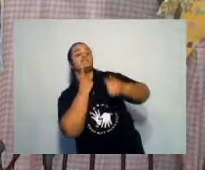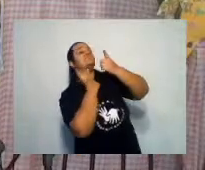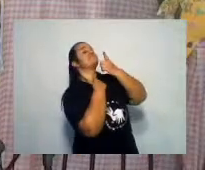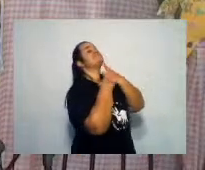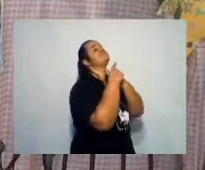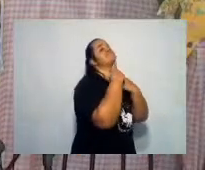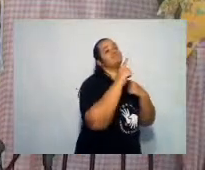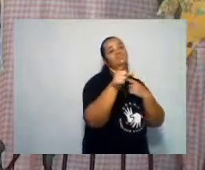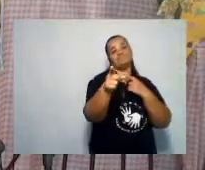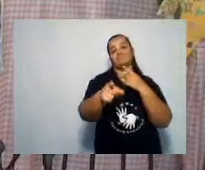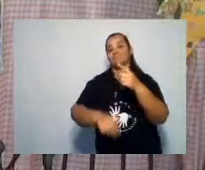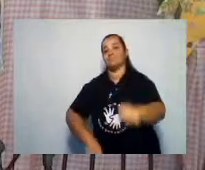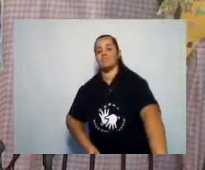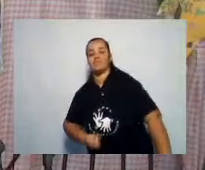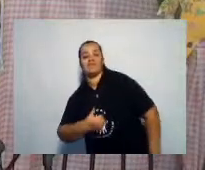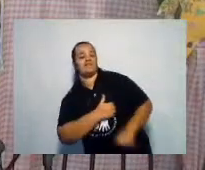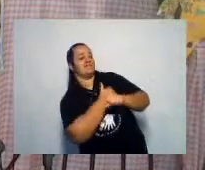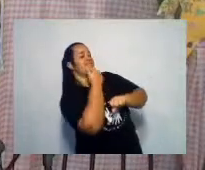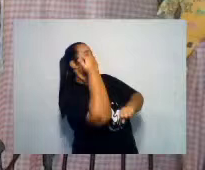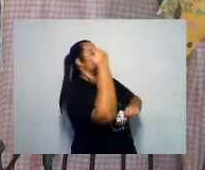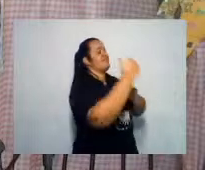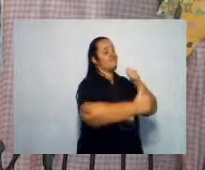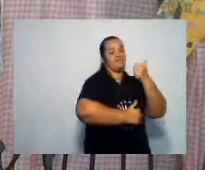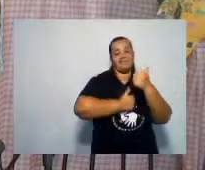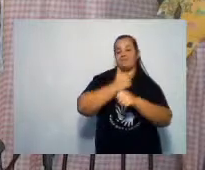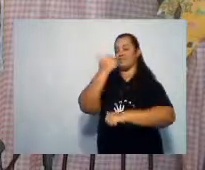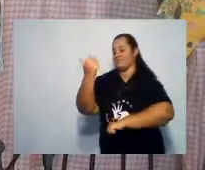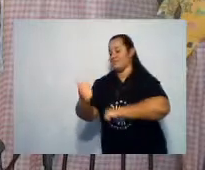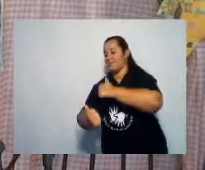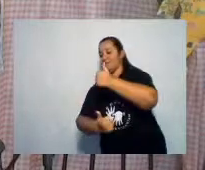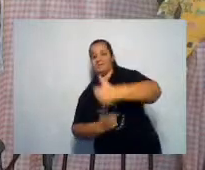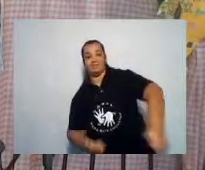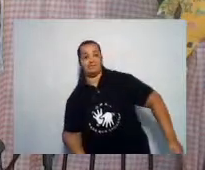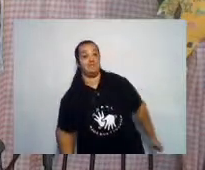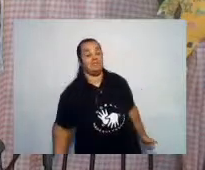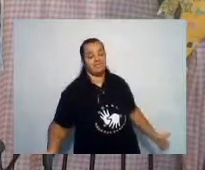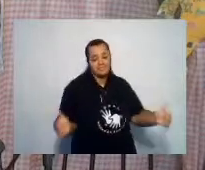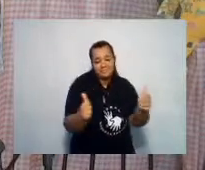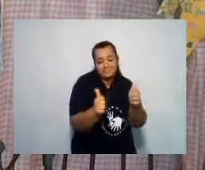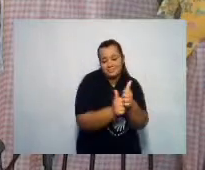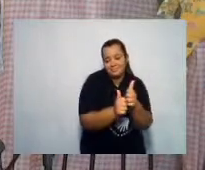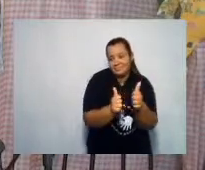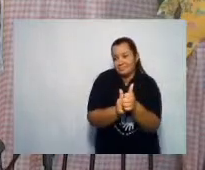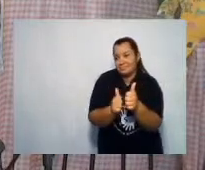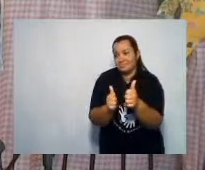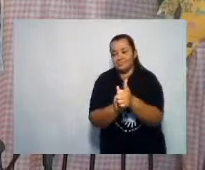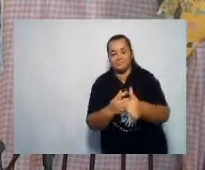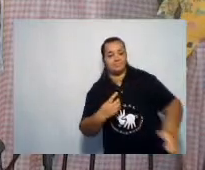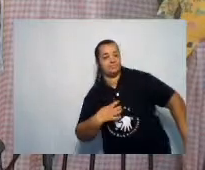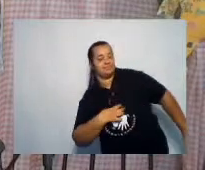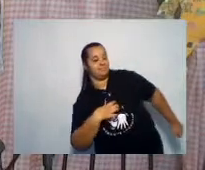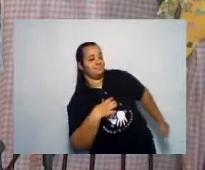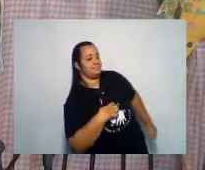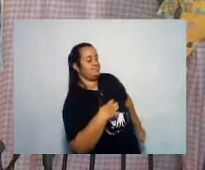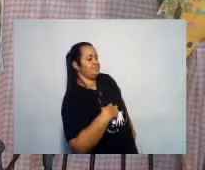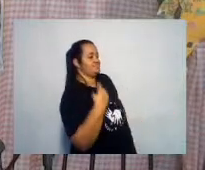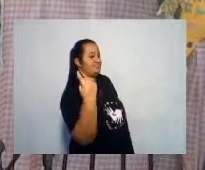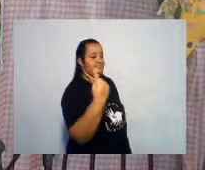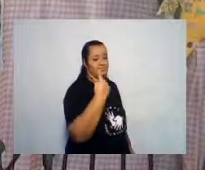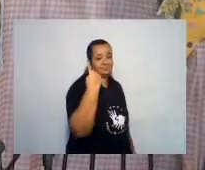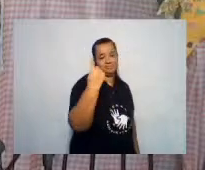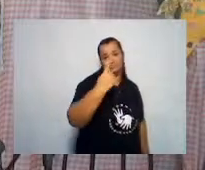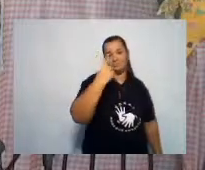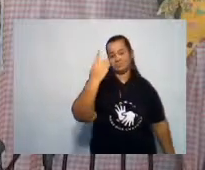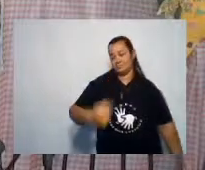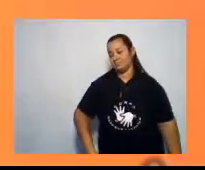Desejo a você o que há de melhor, a minha companhia pra